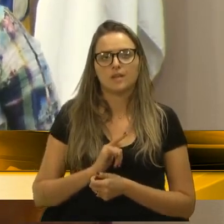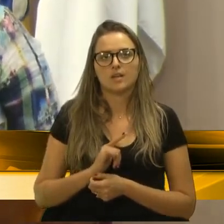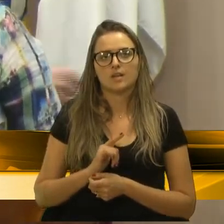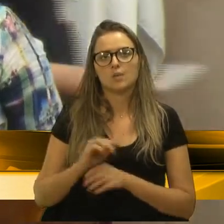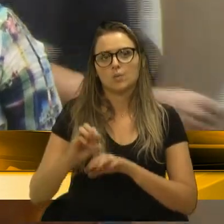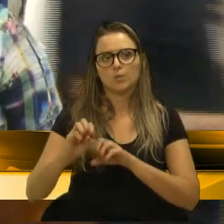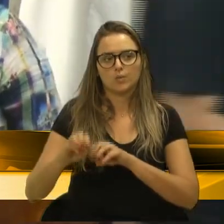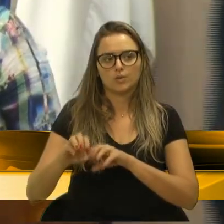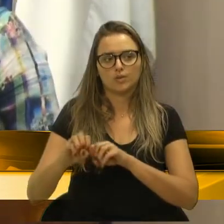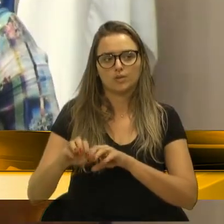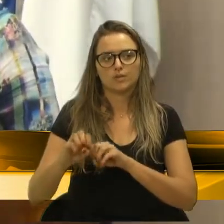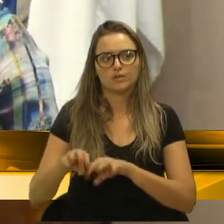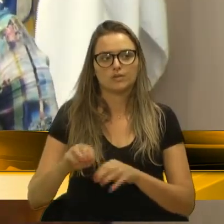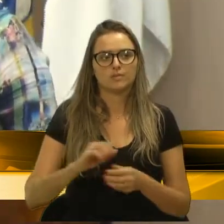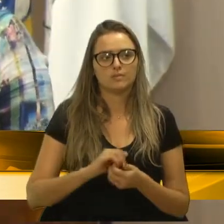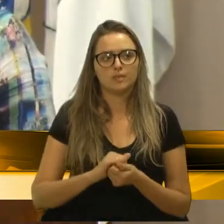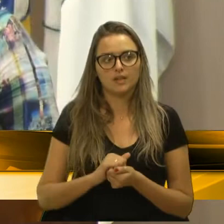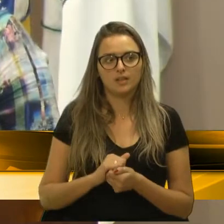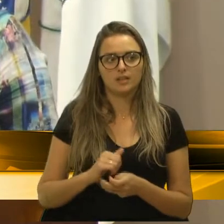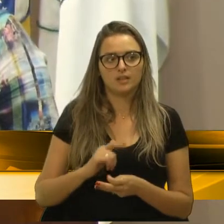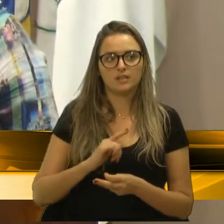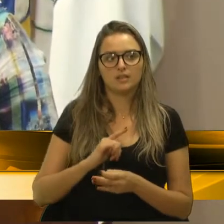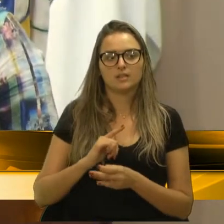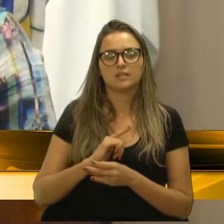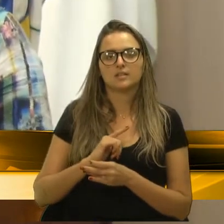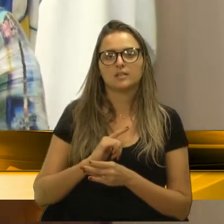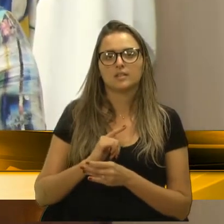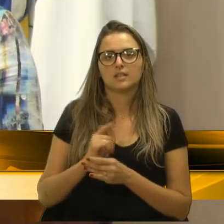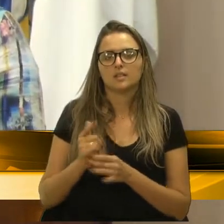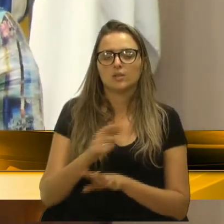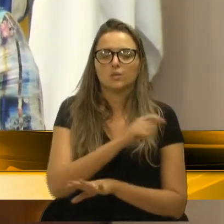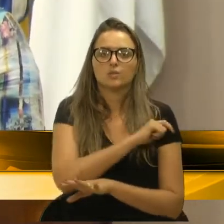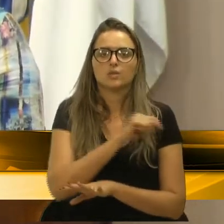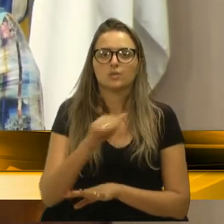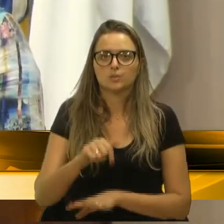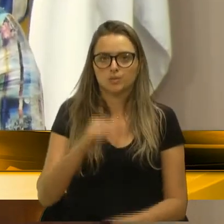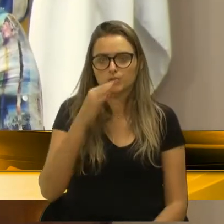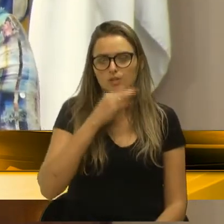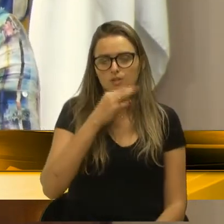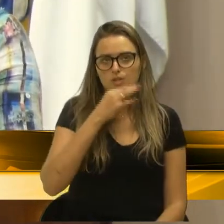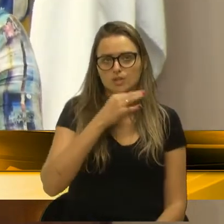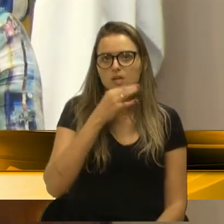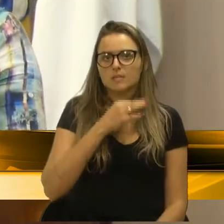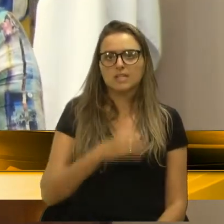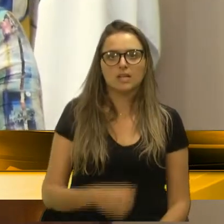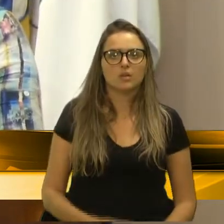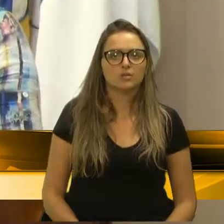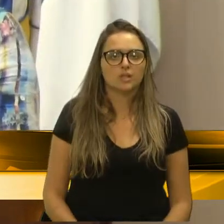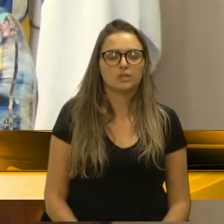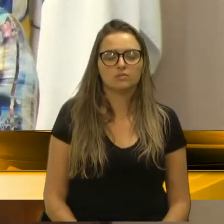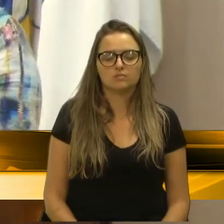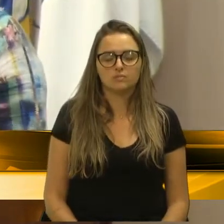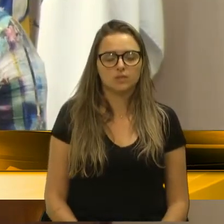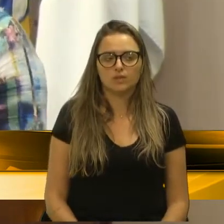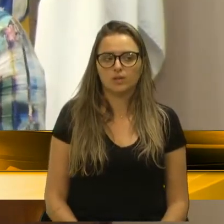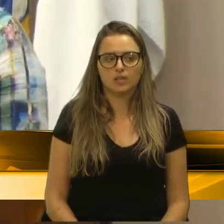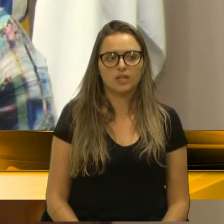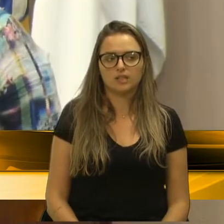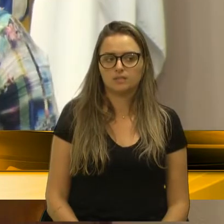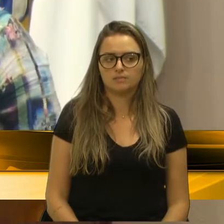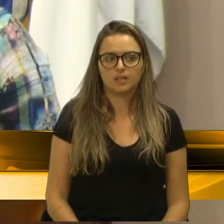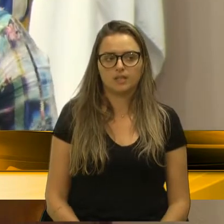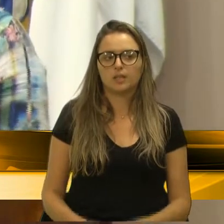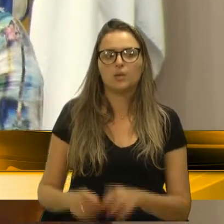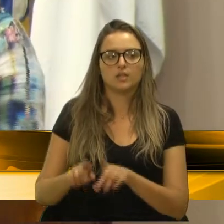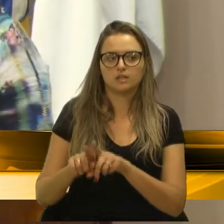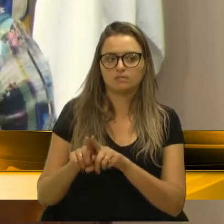educação para os nossos estudantes aqui de Caxias. Então, a gente sabe que os professores já estão para lá de